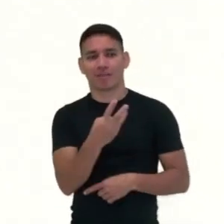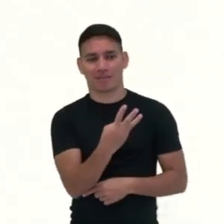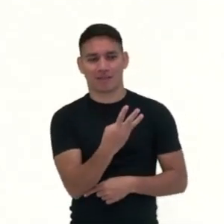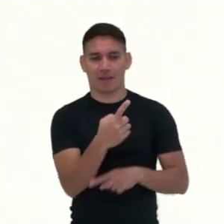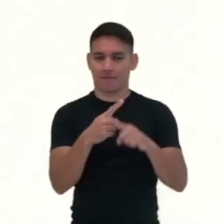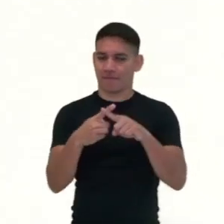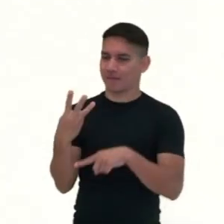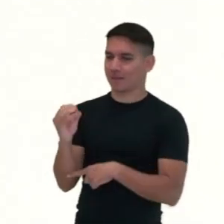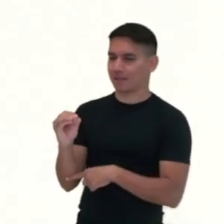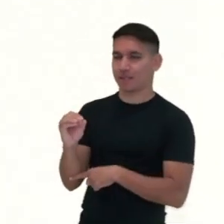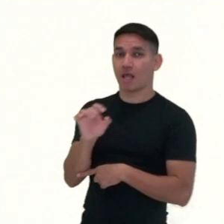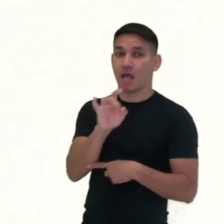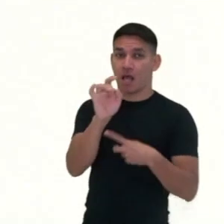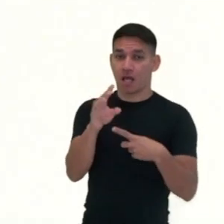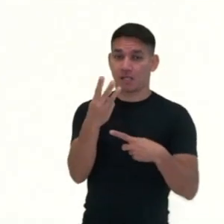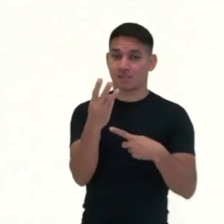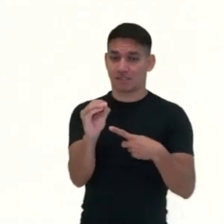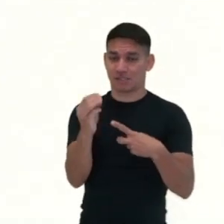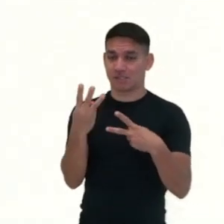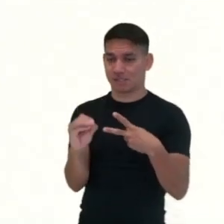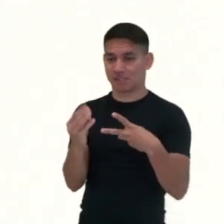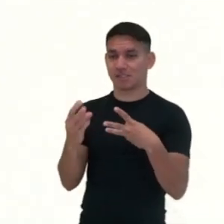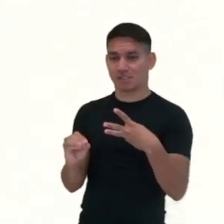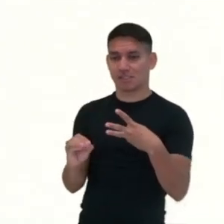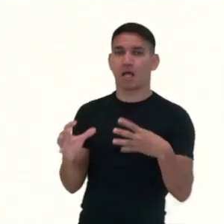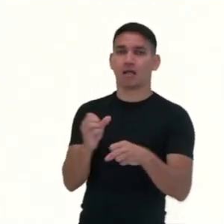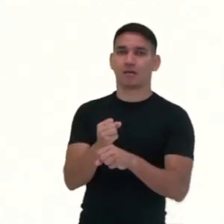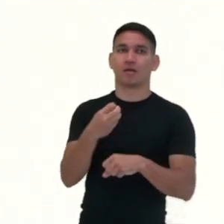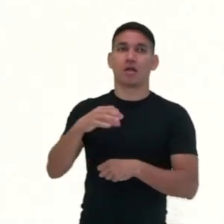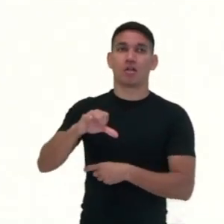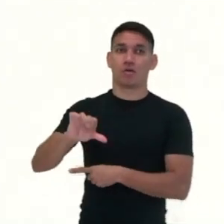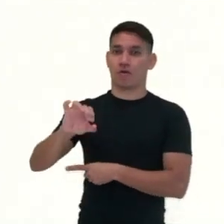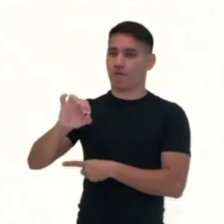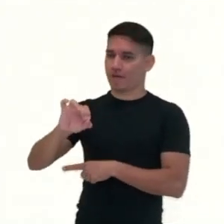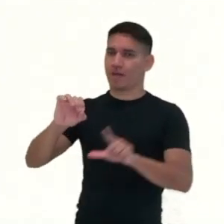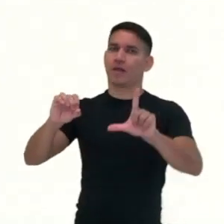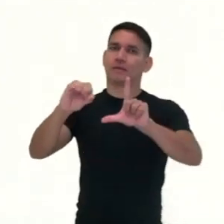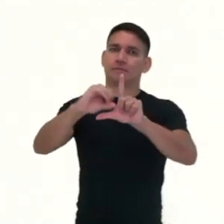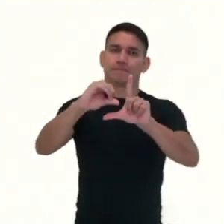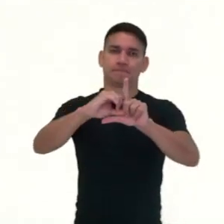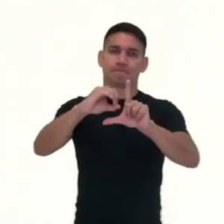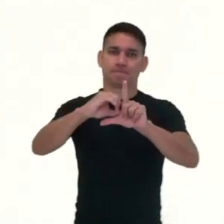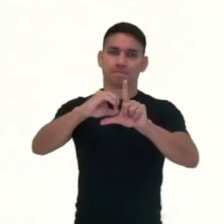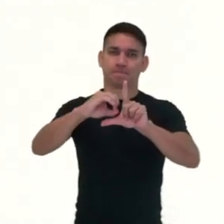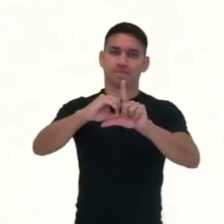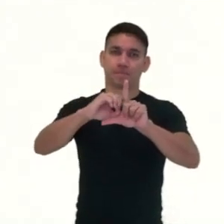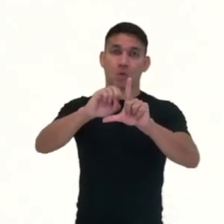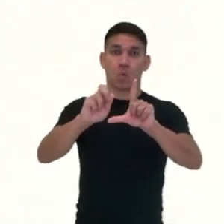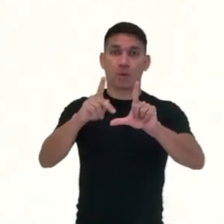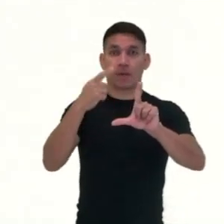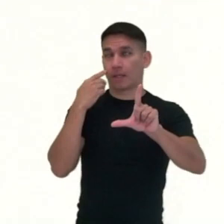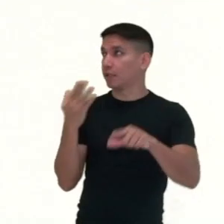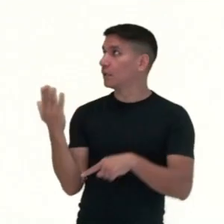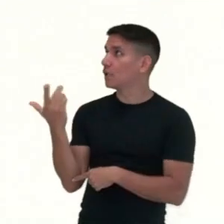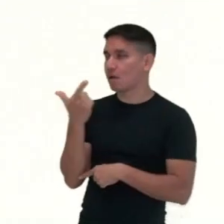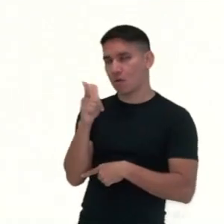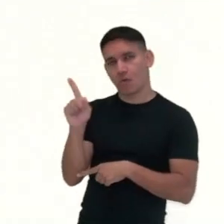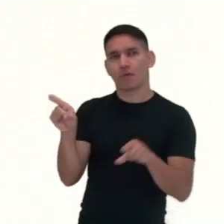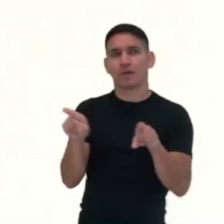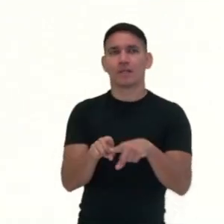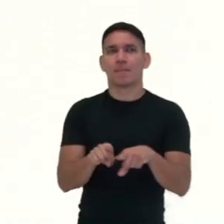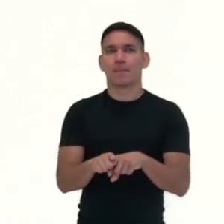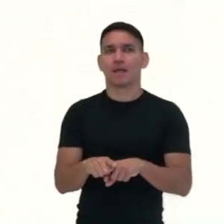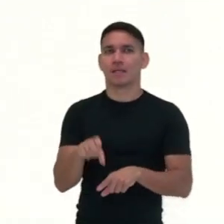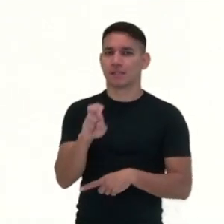graus. Então, vai ficar 90, já é um ângulo maior, né? E representa exatamente quem? O ângulo reto, né? Outra ali que a gente